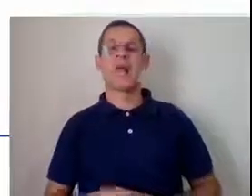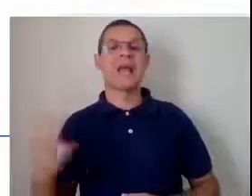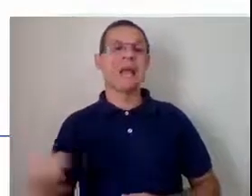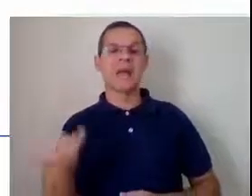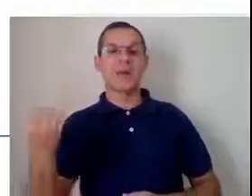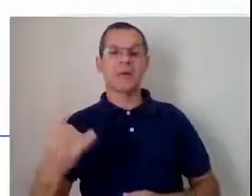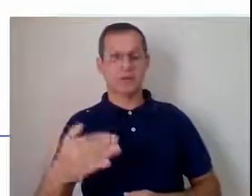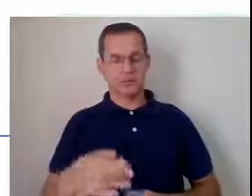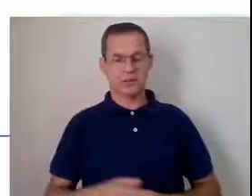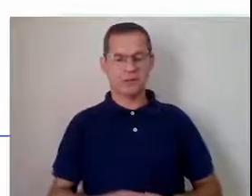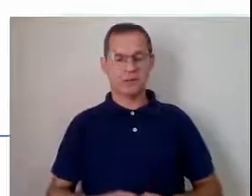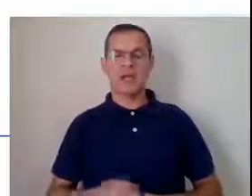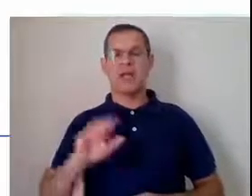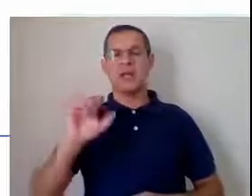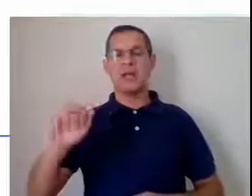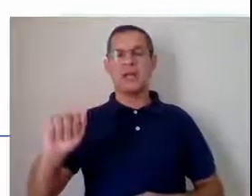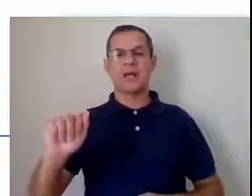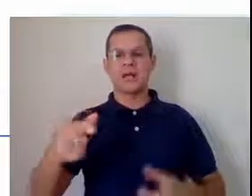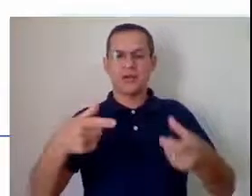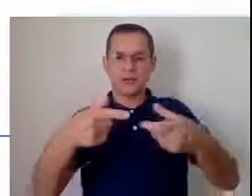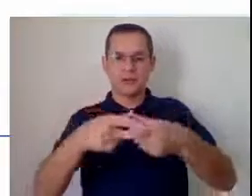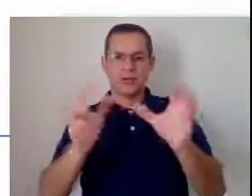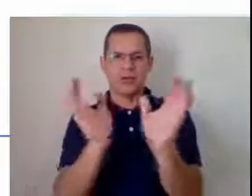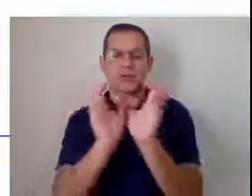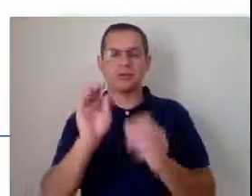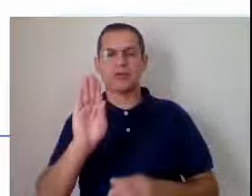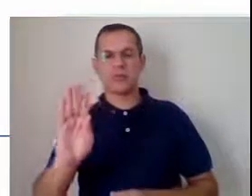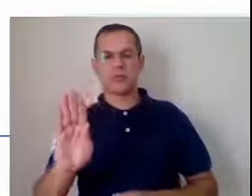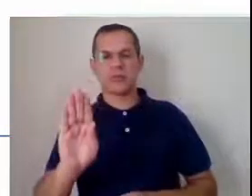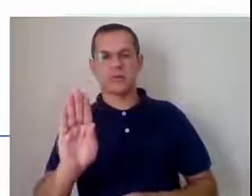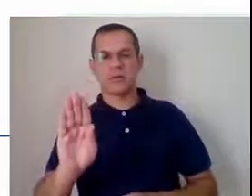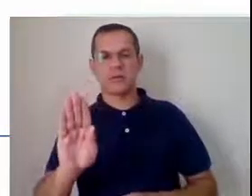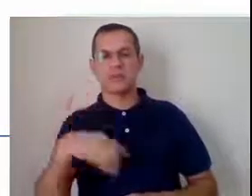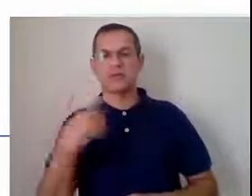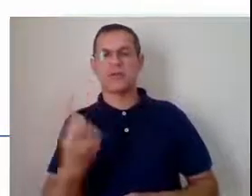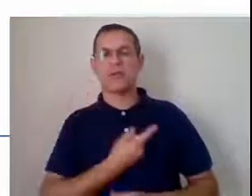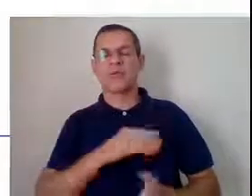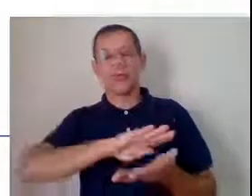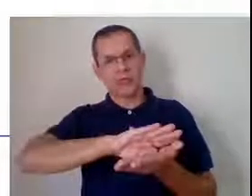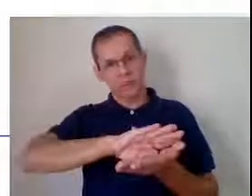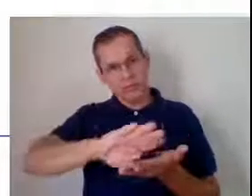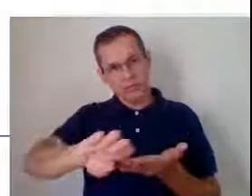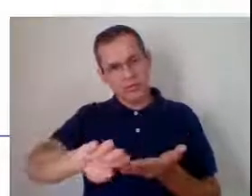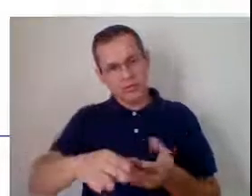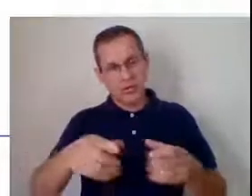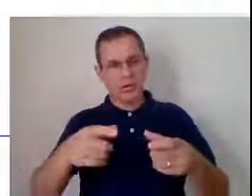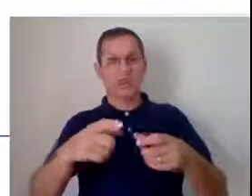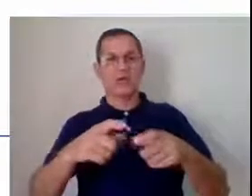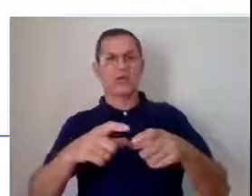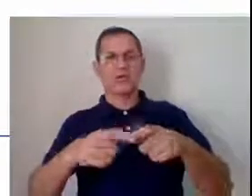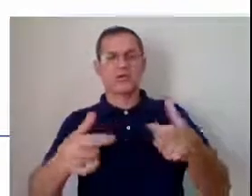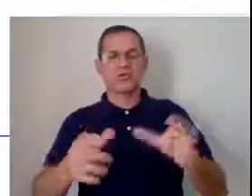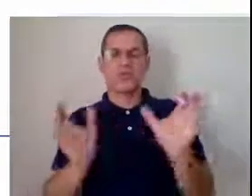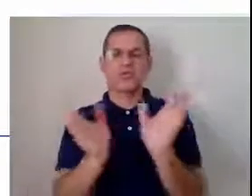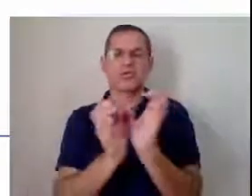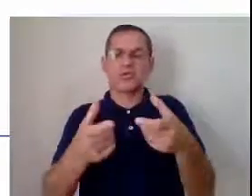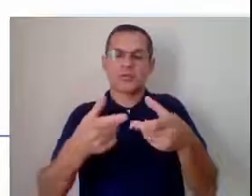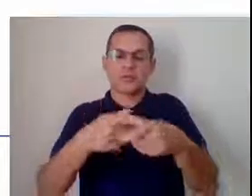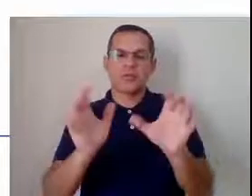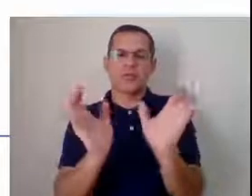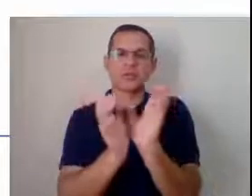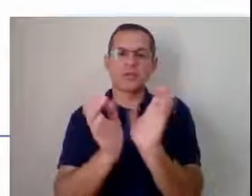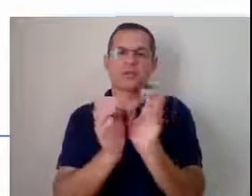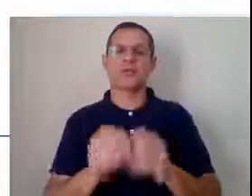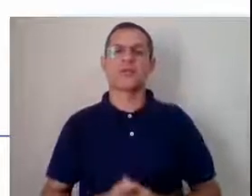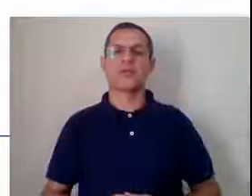importante. Então, A será um subconjunto de B. Então, nós vamos tirar de um grande e os subconjuntos